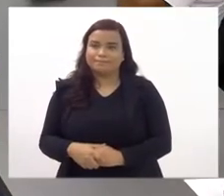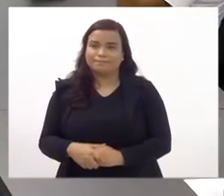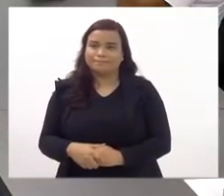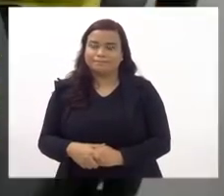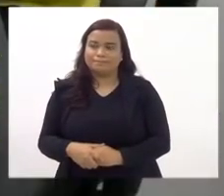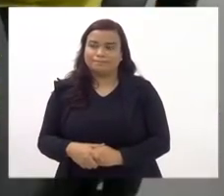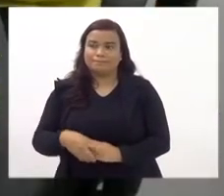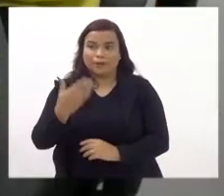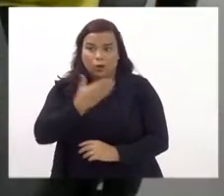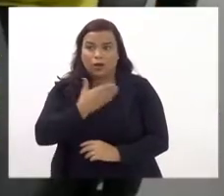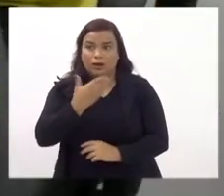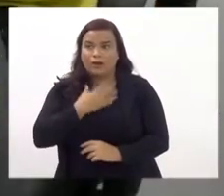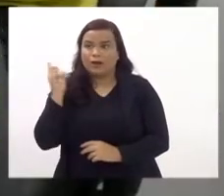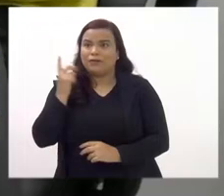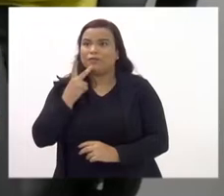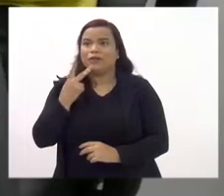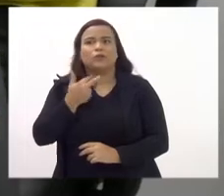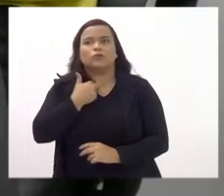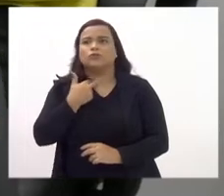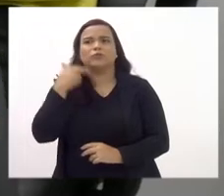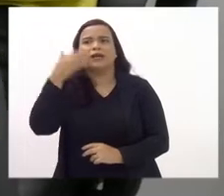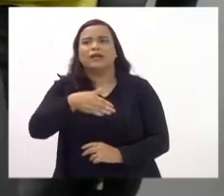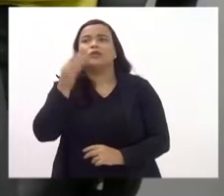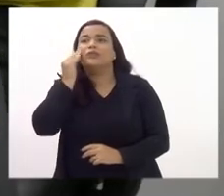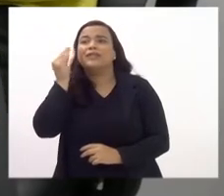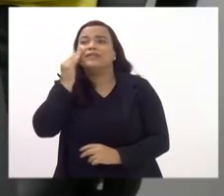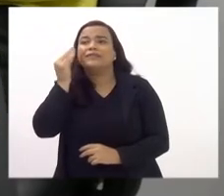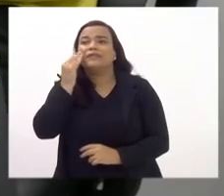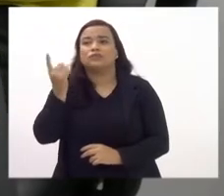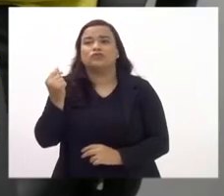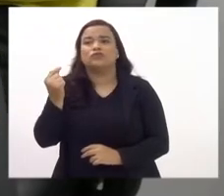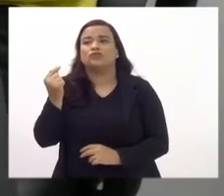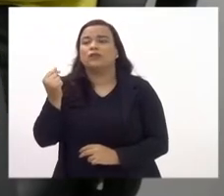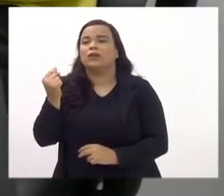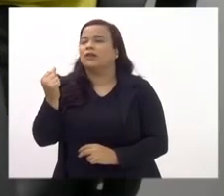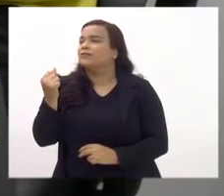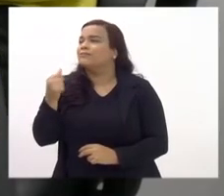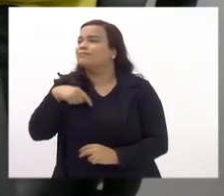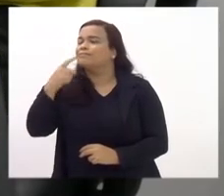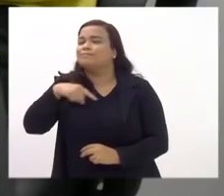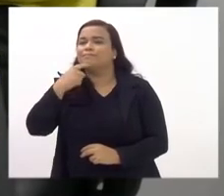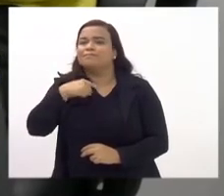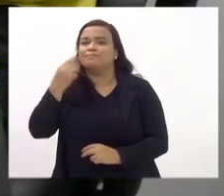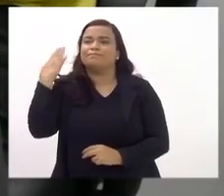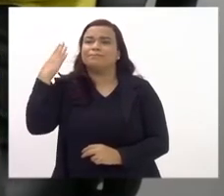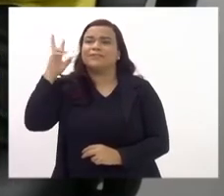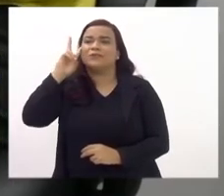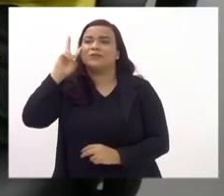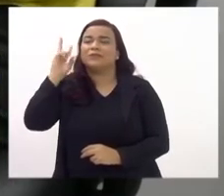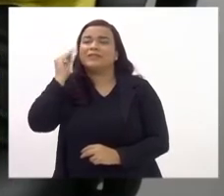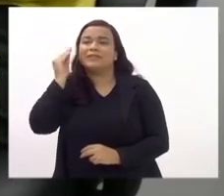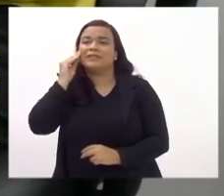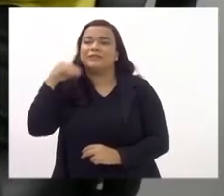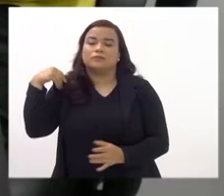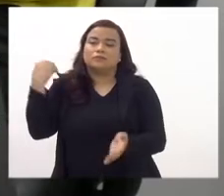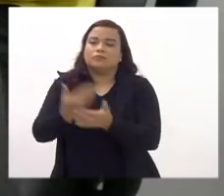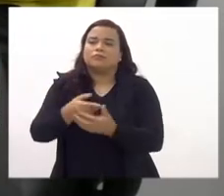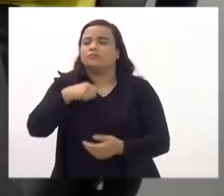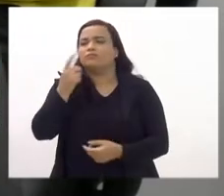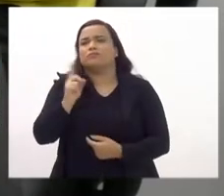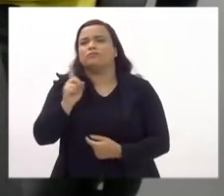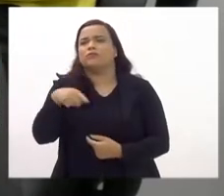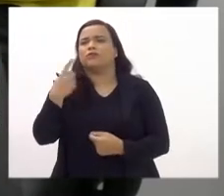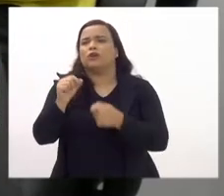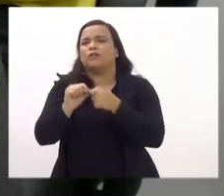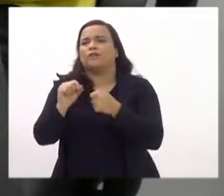Um colega falando, gente, não vou poder ir, estou tentando arrumar passagem desde segunda-feira, não estou conseguindo. Vocês imaginam, a gente fez uma